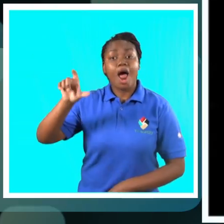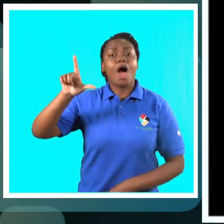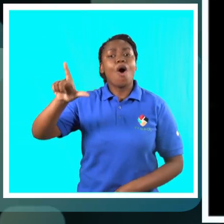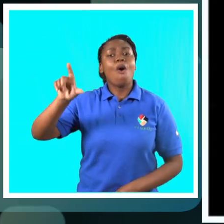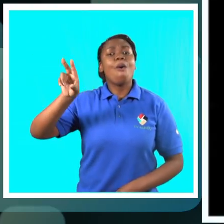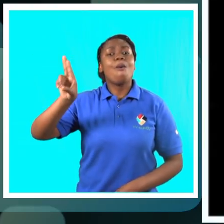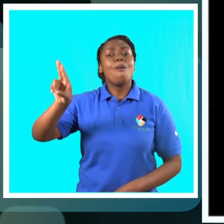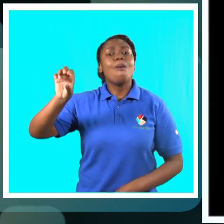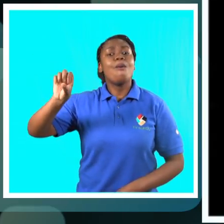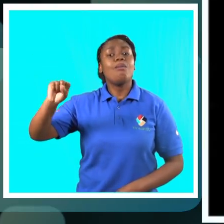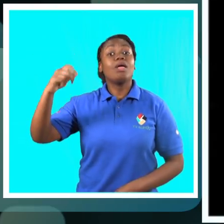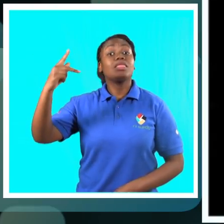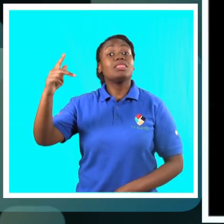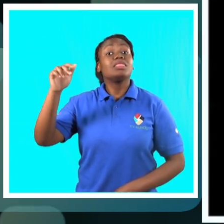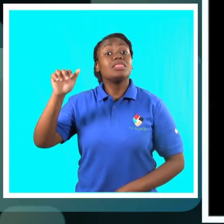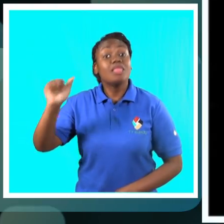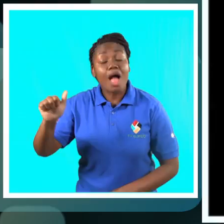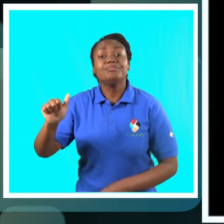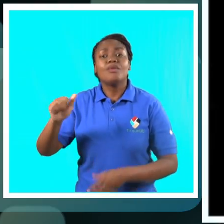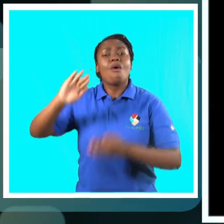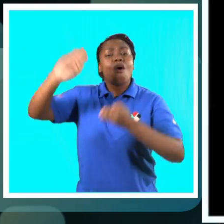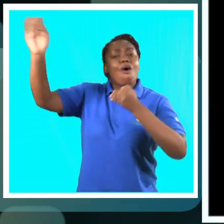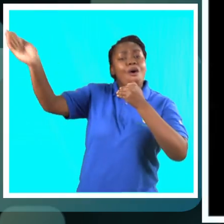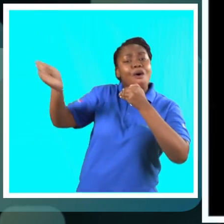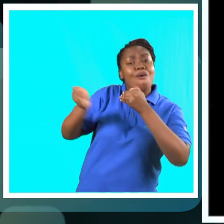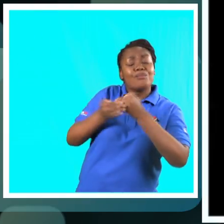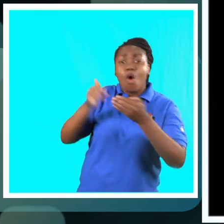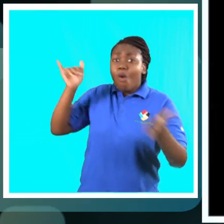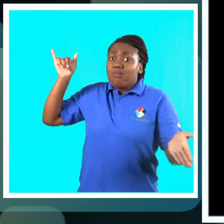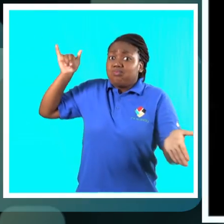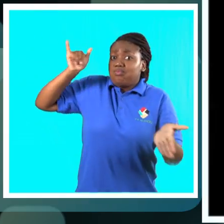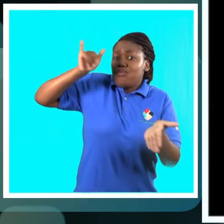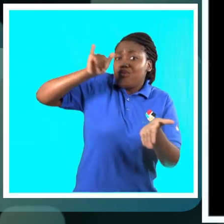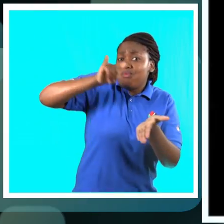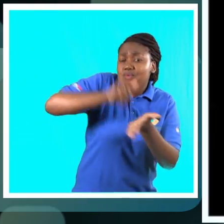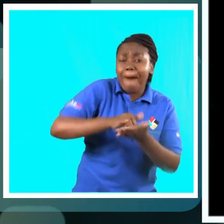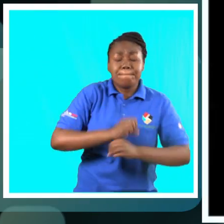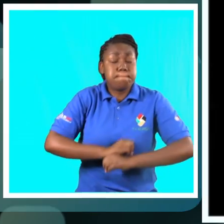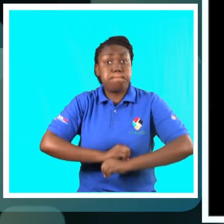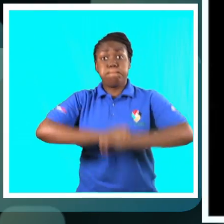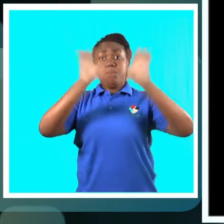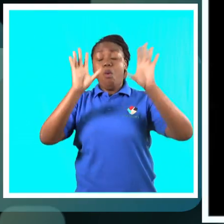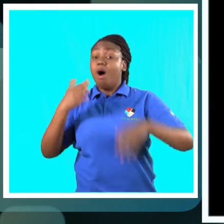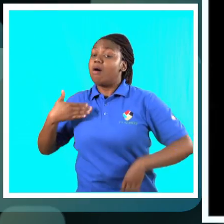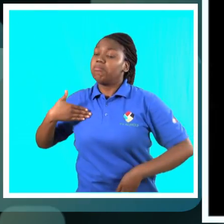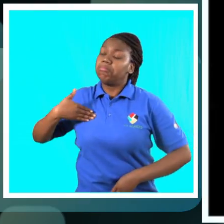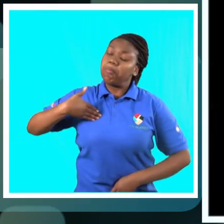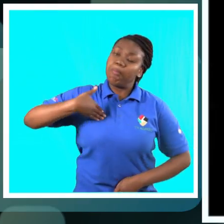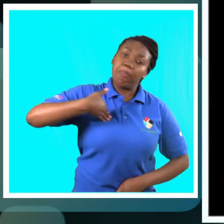Samora Machel nasceu a 29 de setembro de 1933